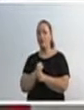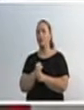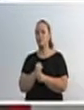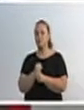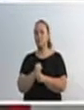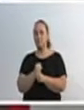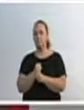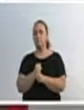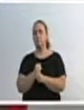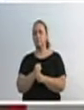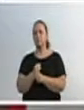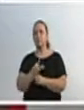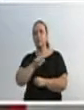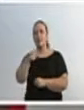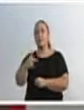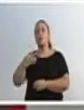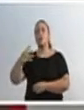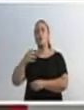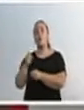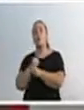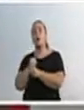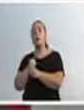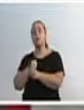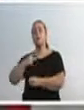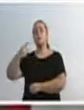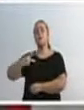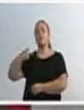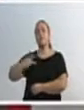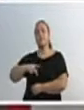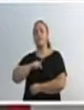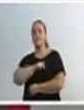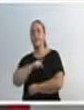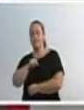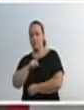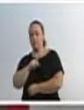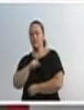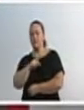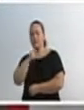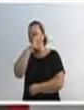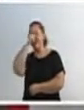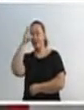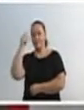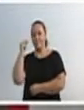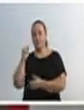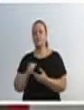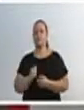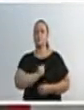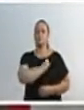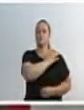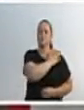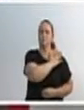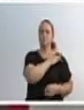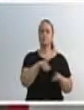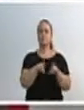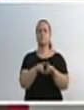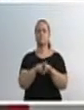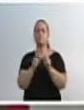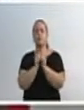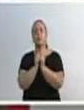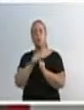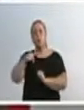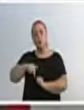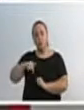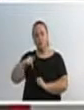por quatro anos como vice-prefeito, quando o prefeito Napoleão estava aqui também, agora, quando o prefeito,